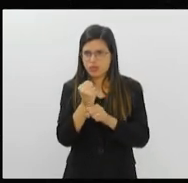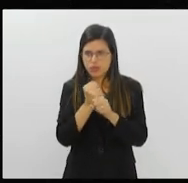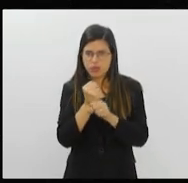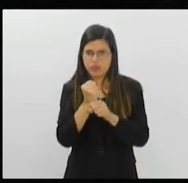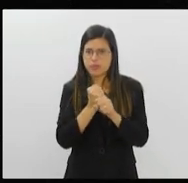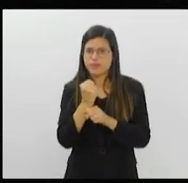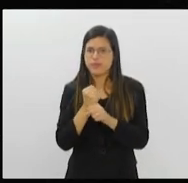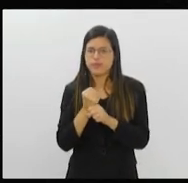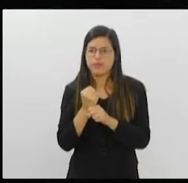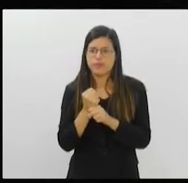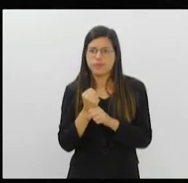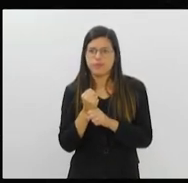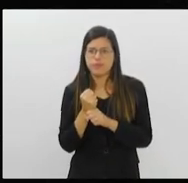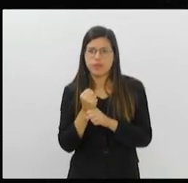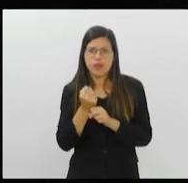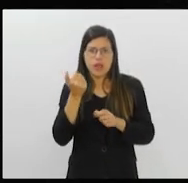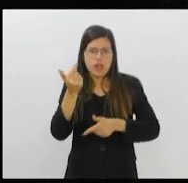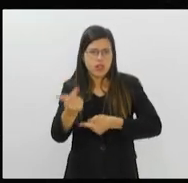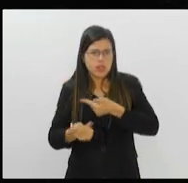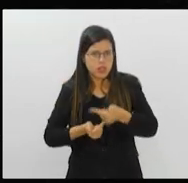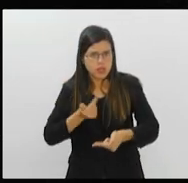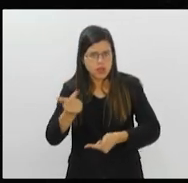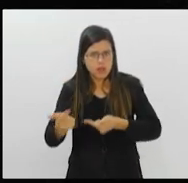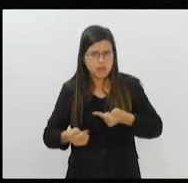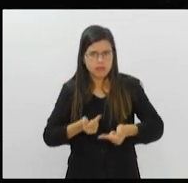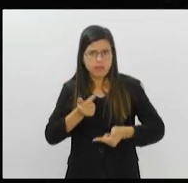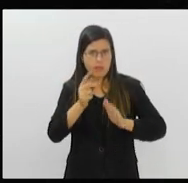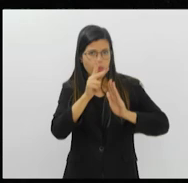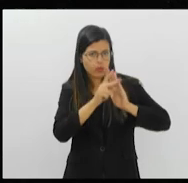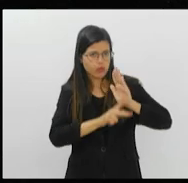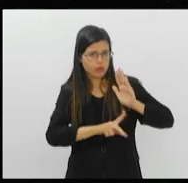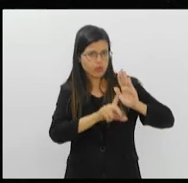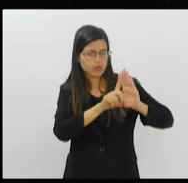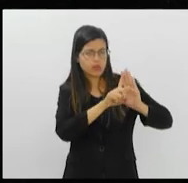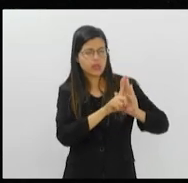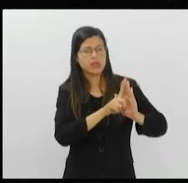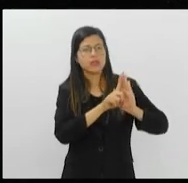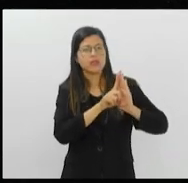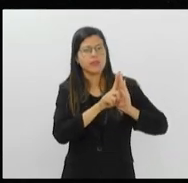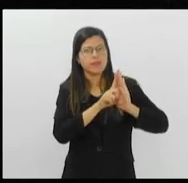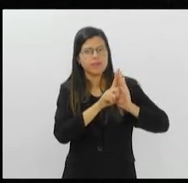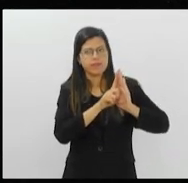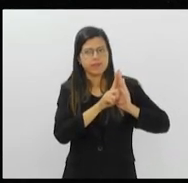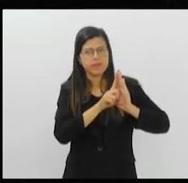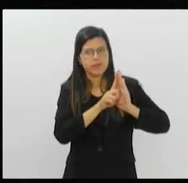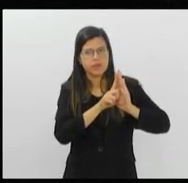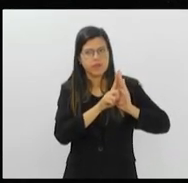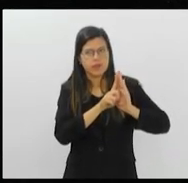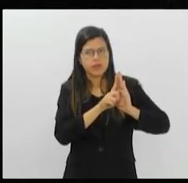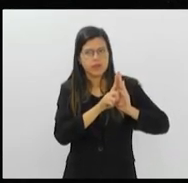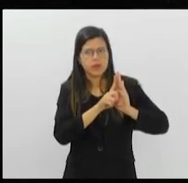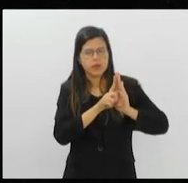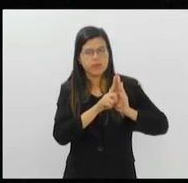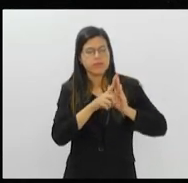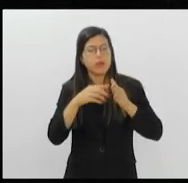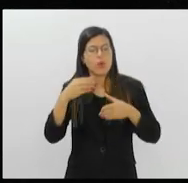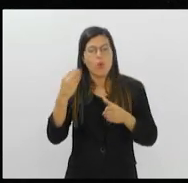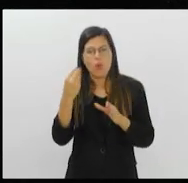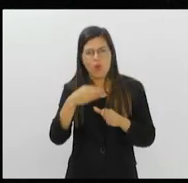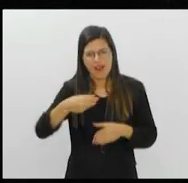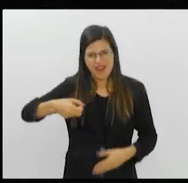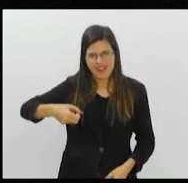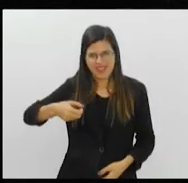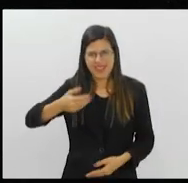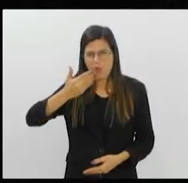sete anos, trabalhando um projeto de lei para incluir na cesta básica